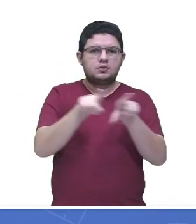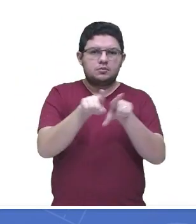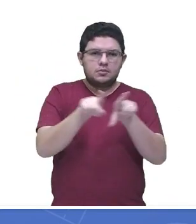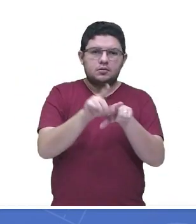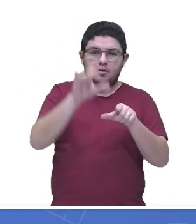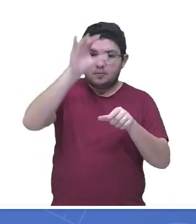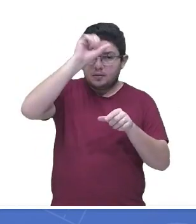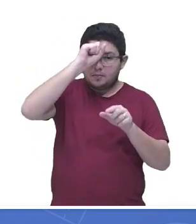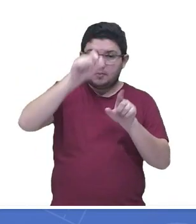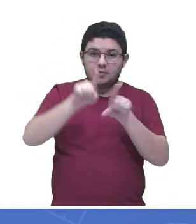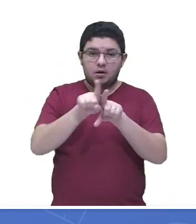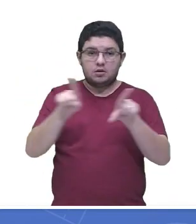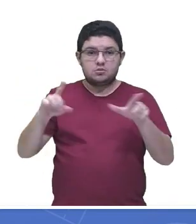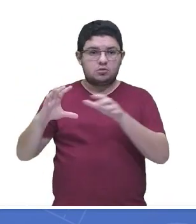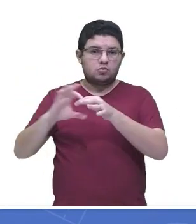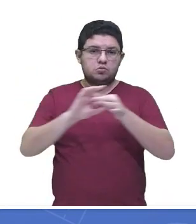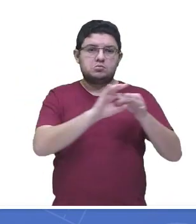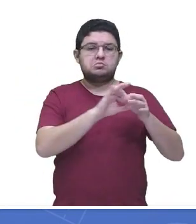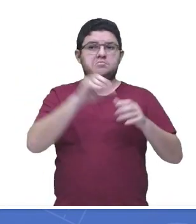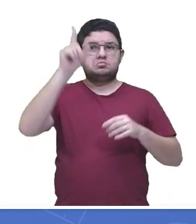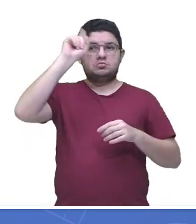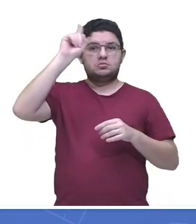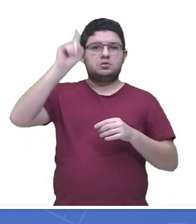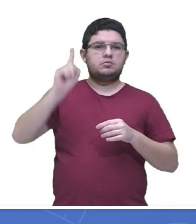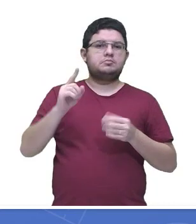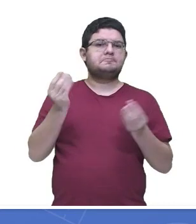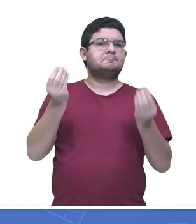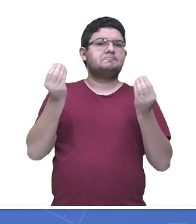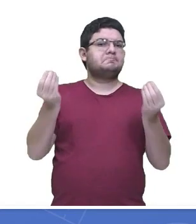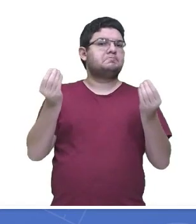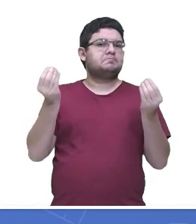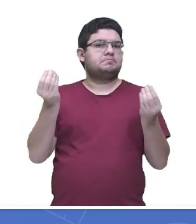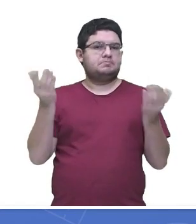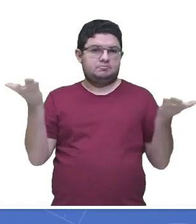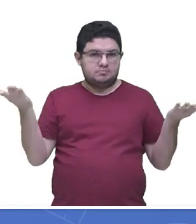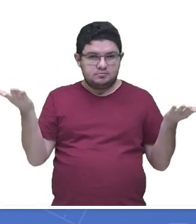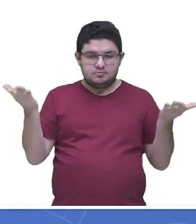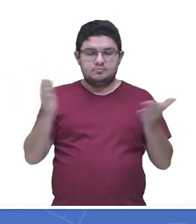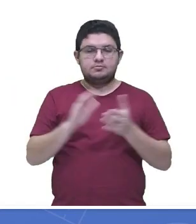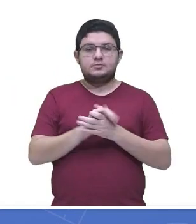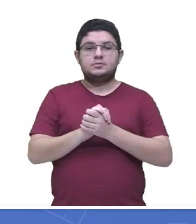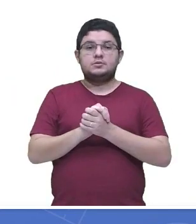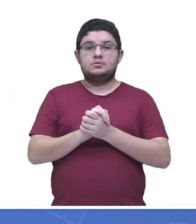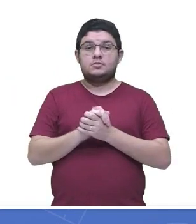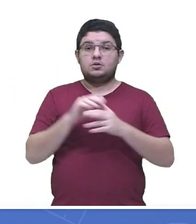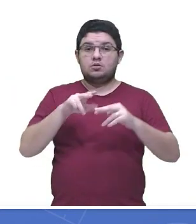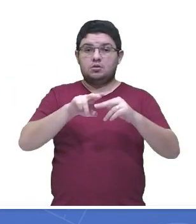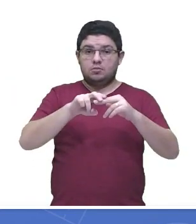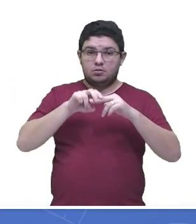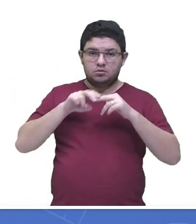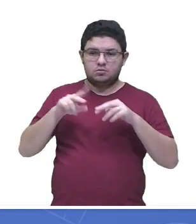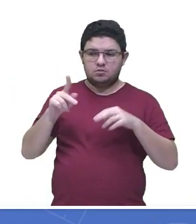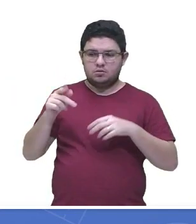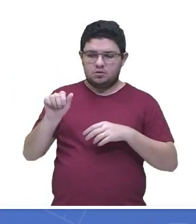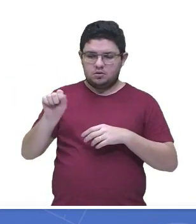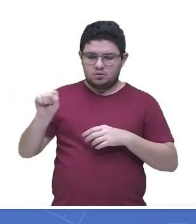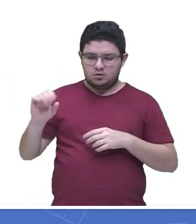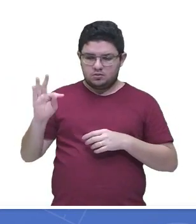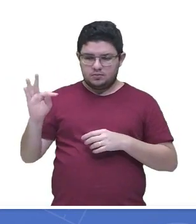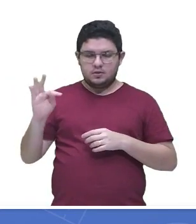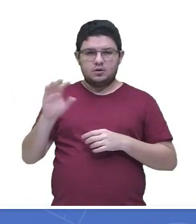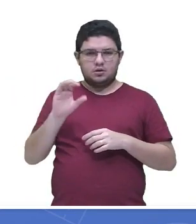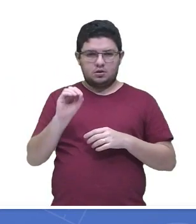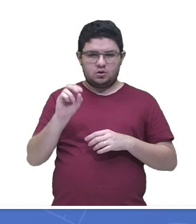que situações utilizar, não adianta esse conhecimento. Então, past continuous é para falar sobre ações que estavam acontecendo